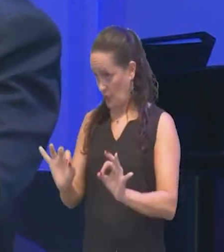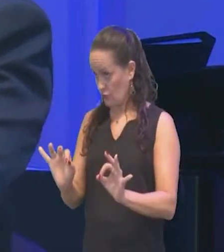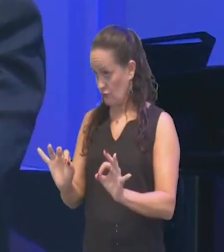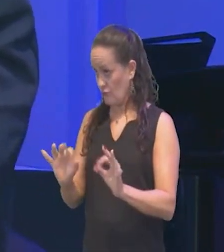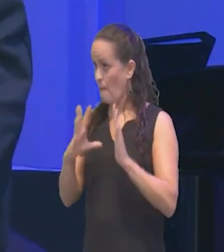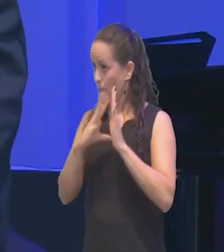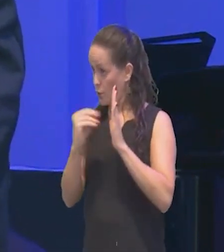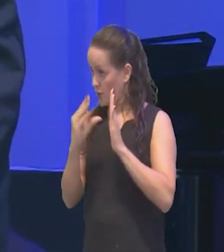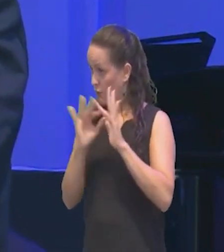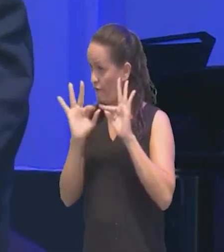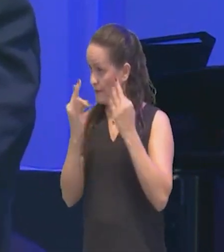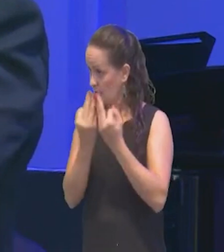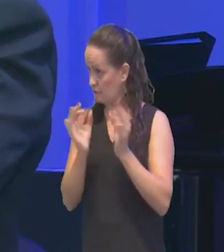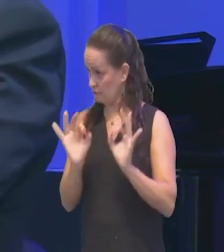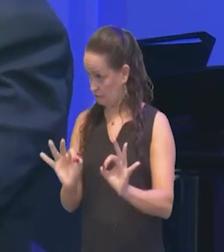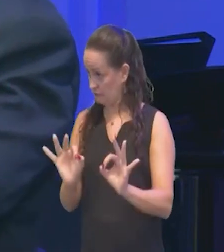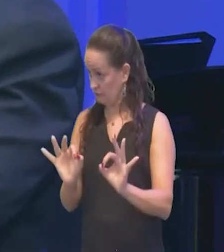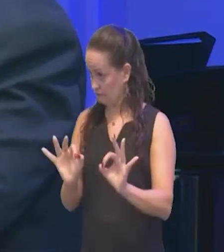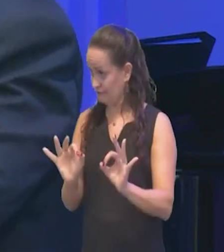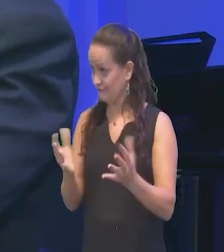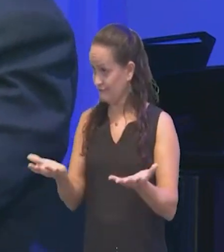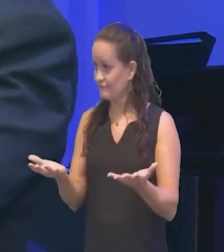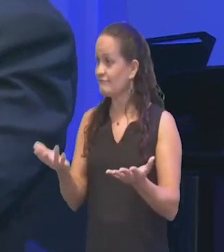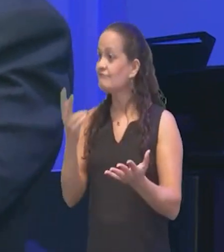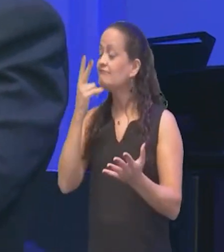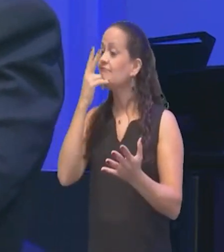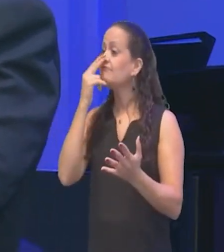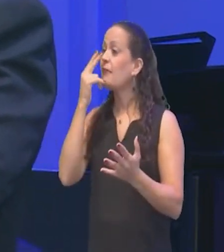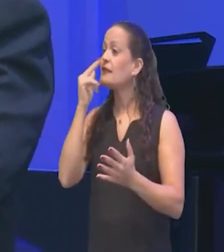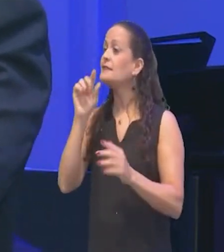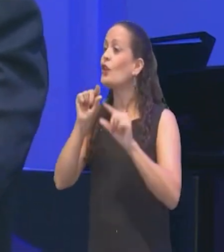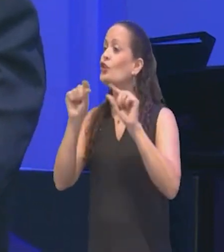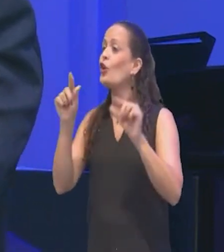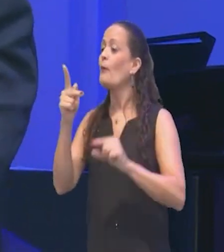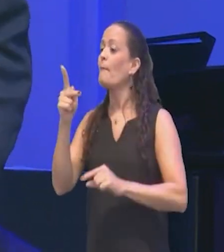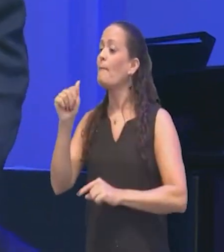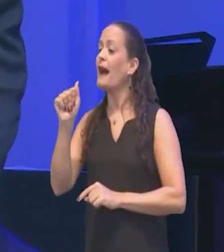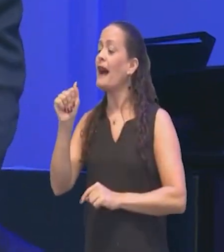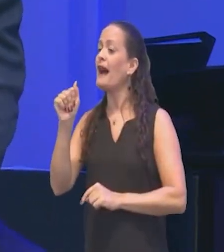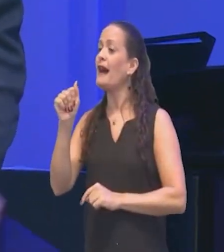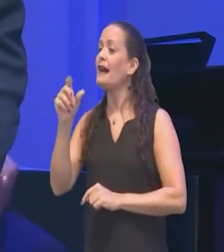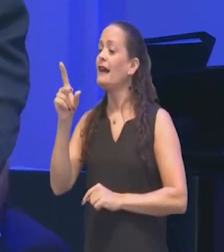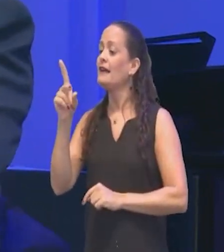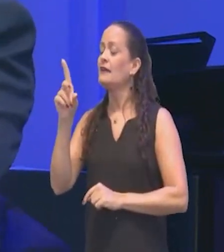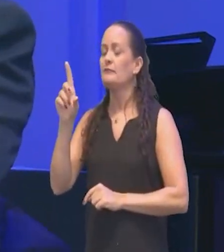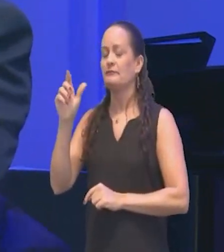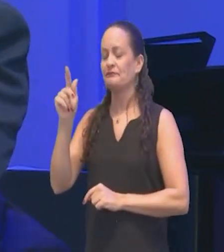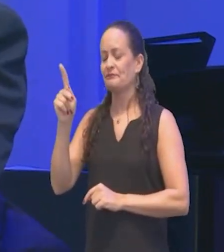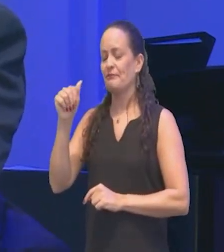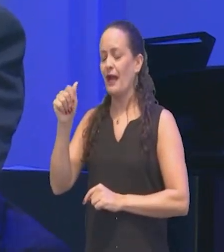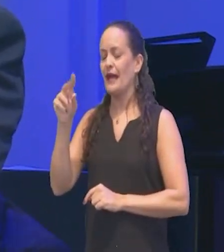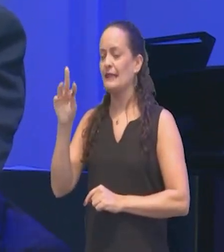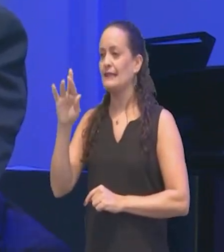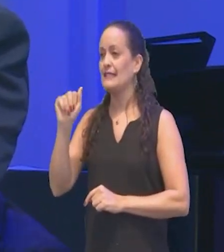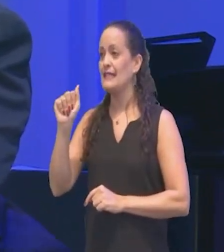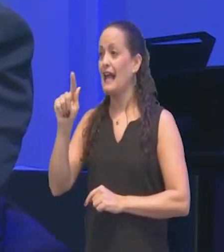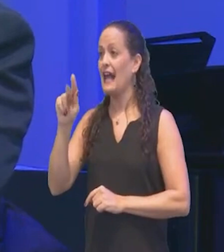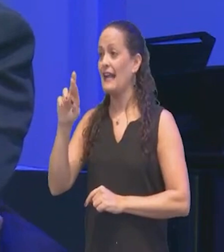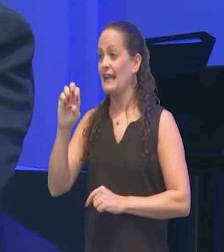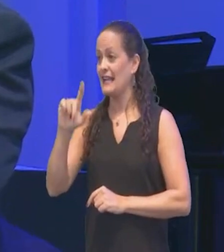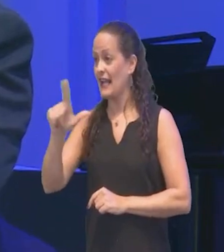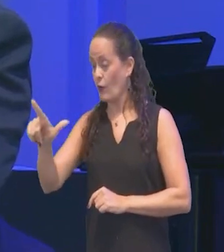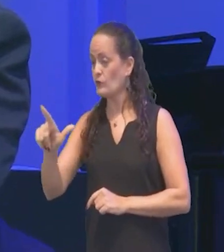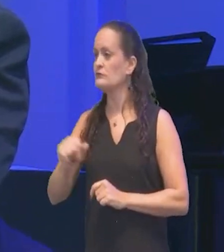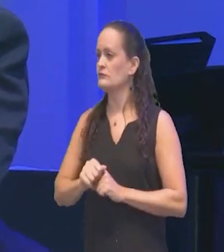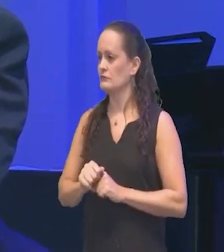modelo de formação familiar era conhecido como patriarcal. E nessa época o casamento era ligado aos negócios e tido como